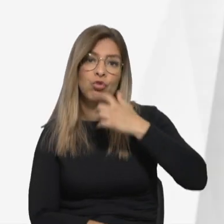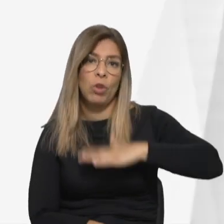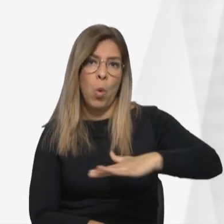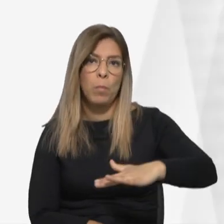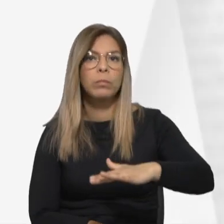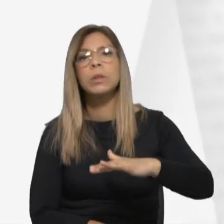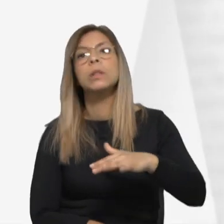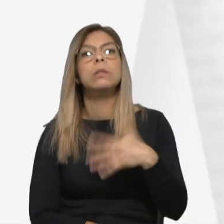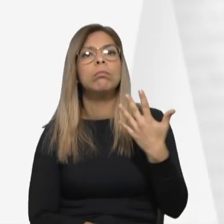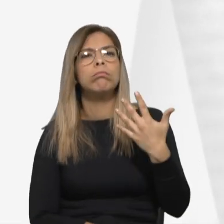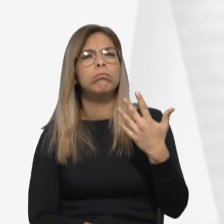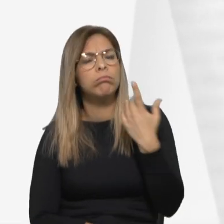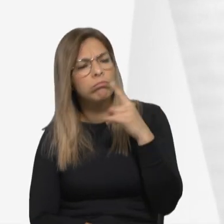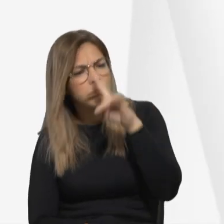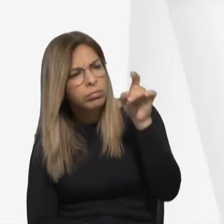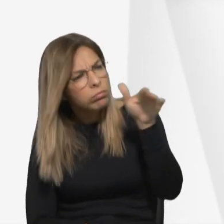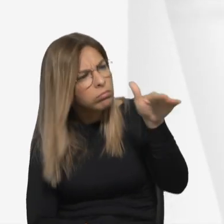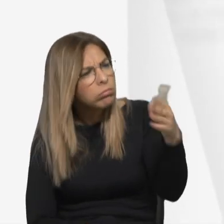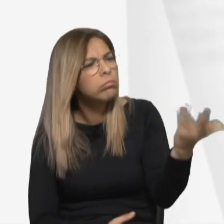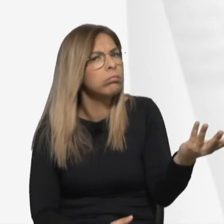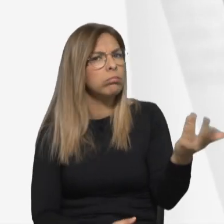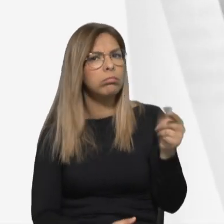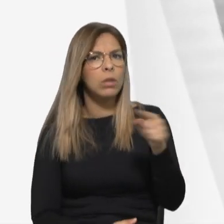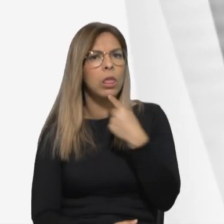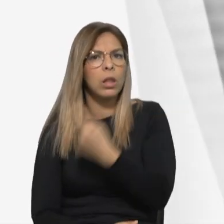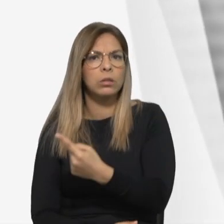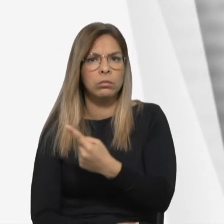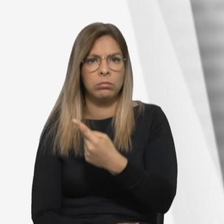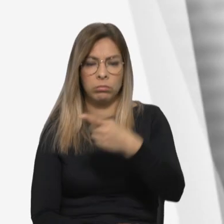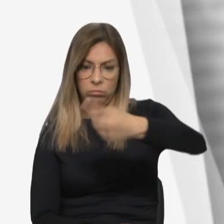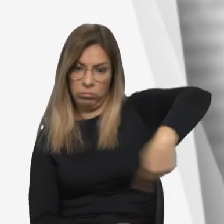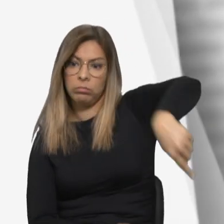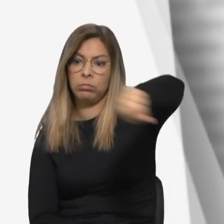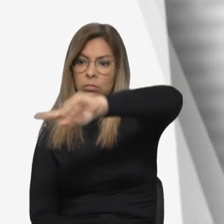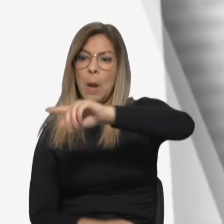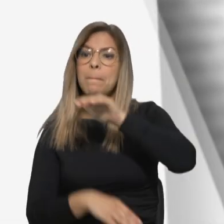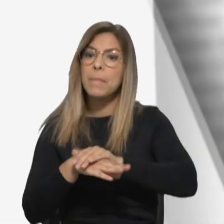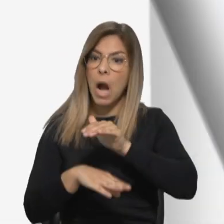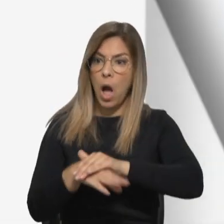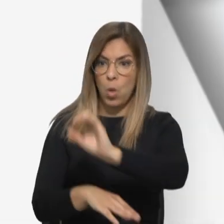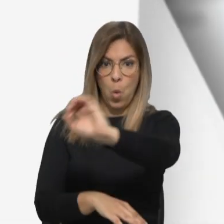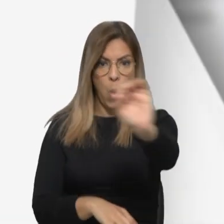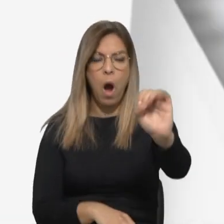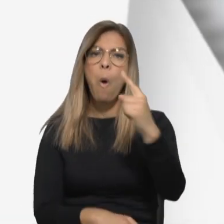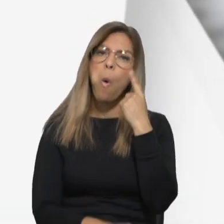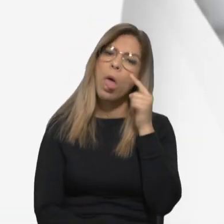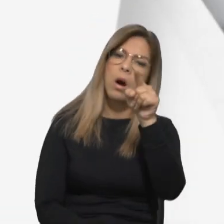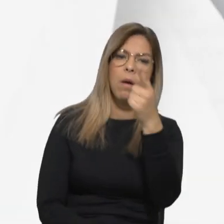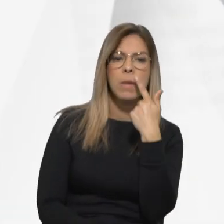interrogá-lo, ergueu-se e disse-lhes: Quem de entre vós estiver sem pecado, atire a primeira